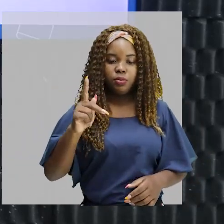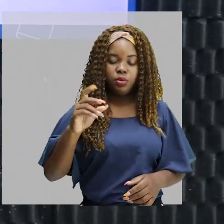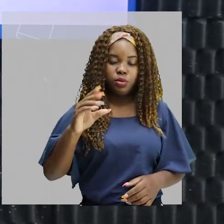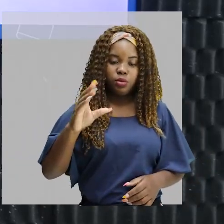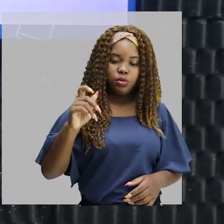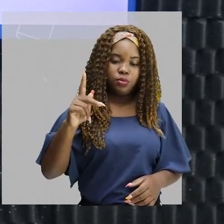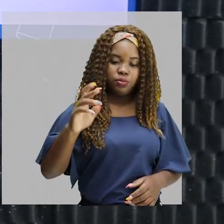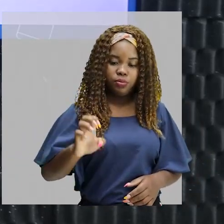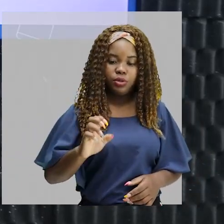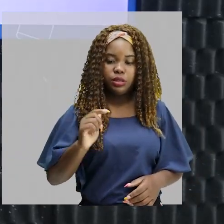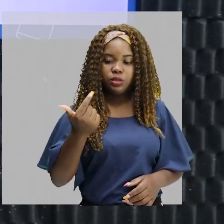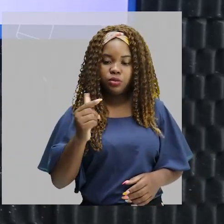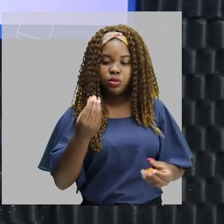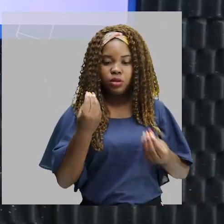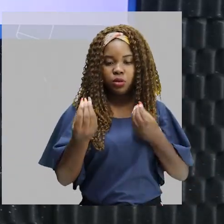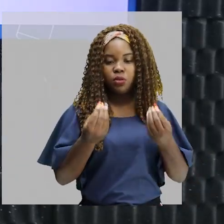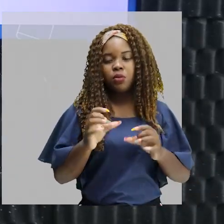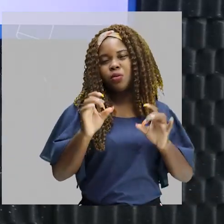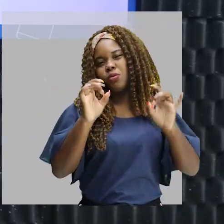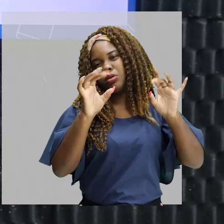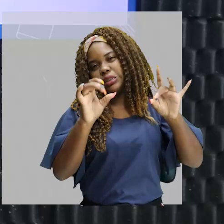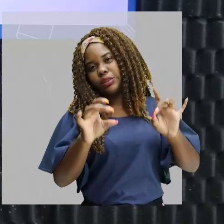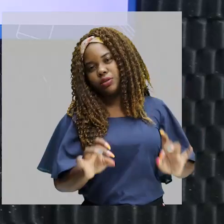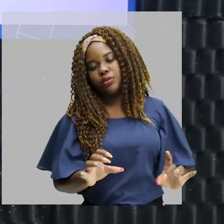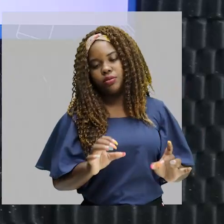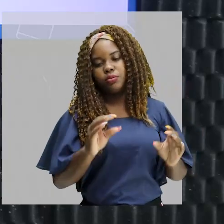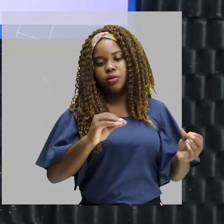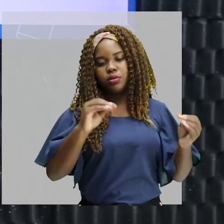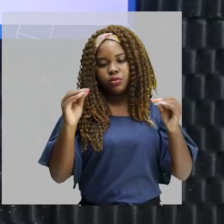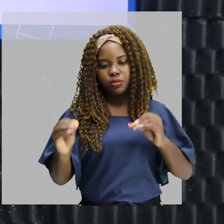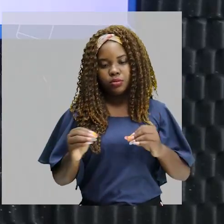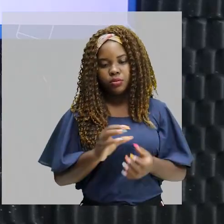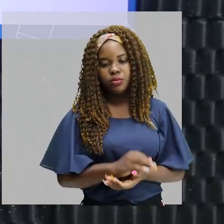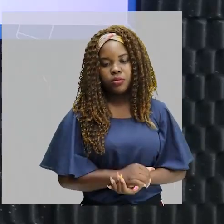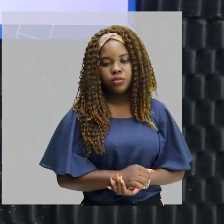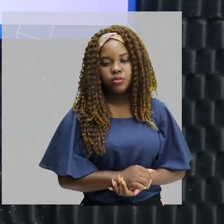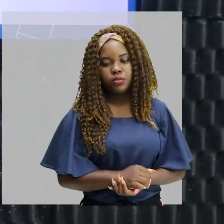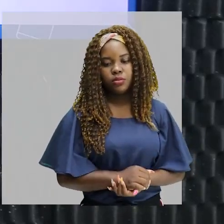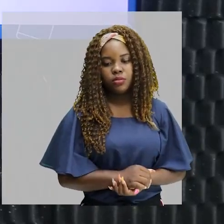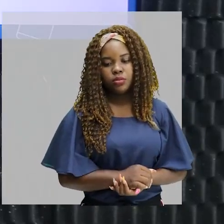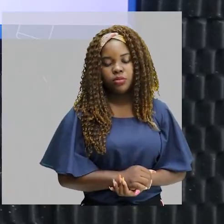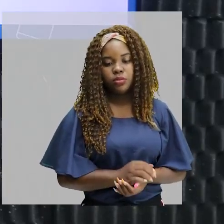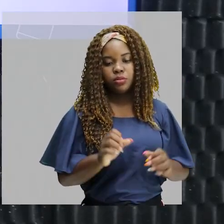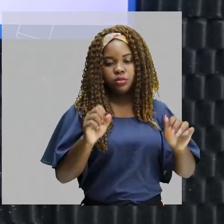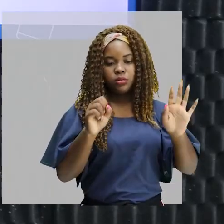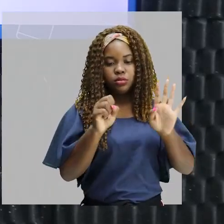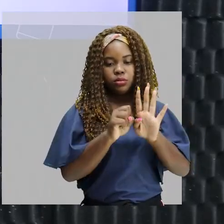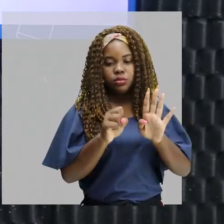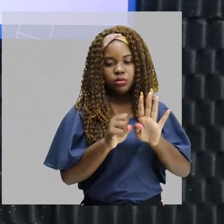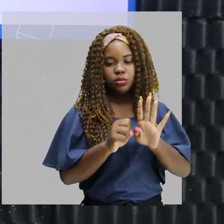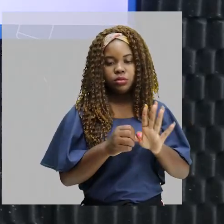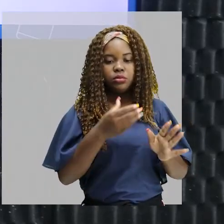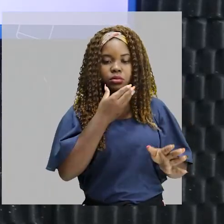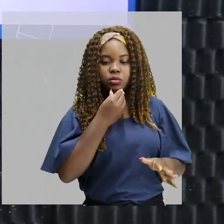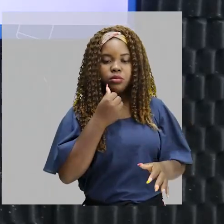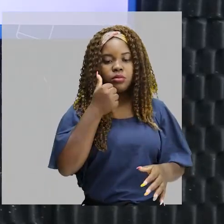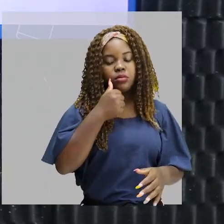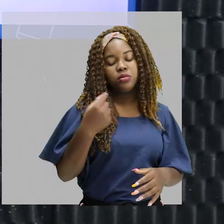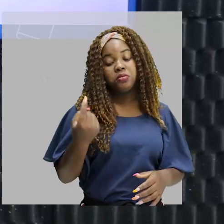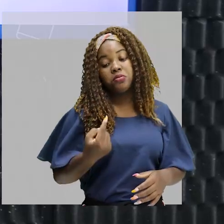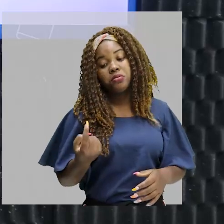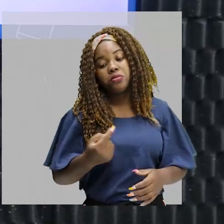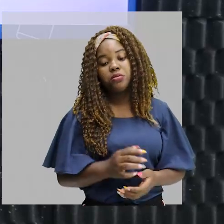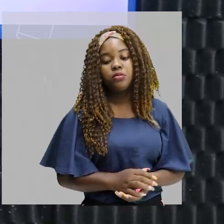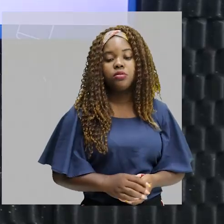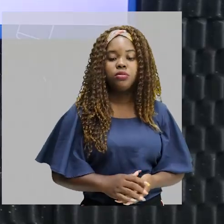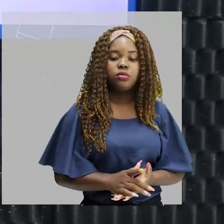tá? E ele não tem formas específicas para se colocar, desde que o substantivo seja masculino ou singular. Tanto faz, ele